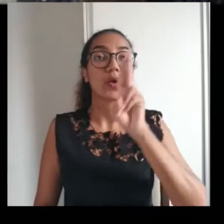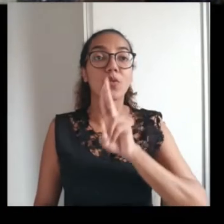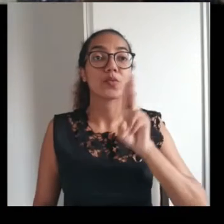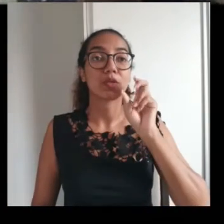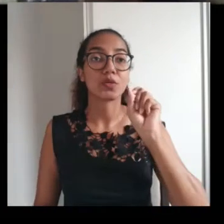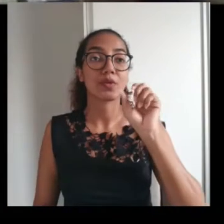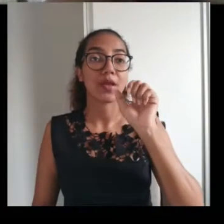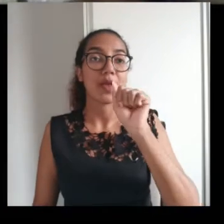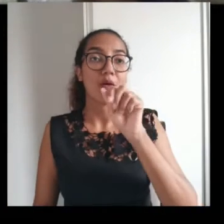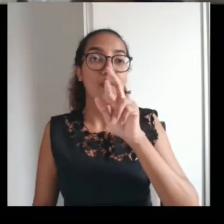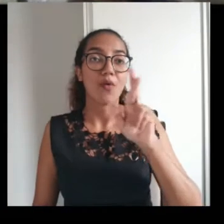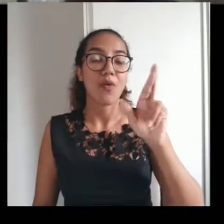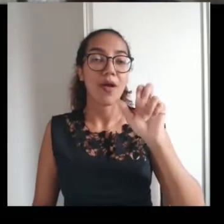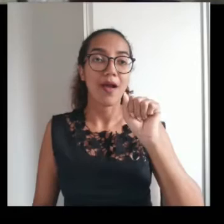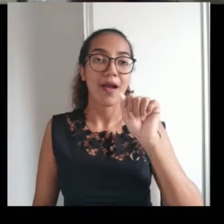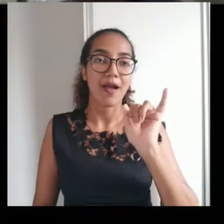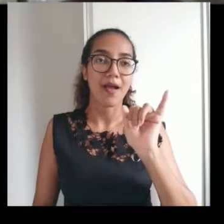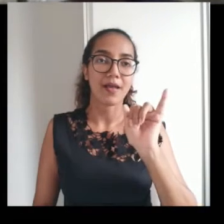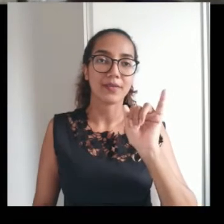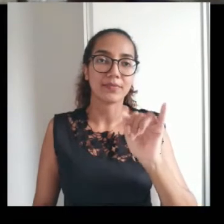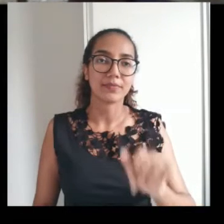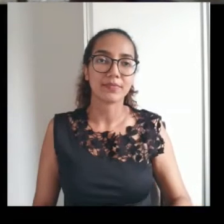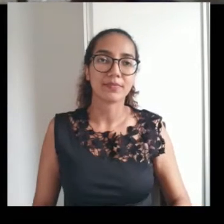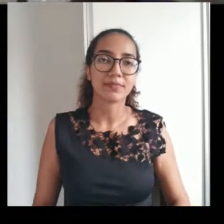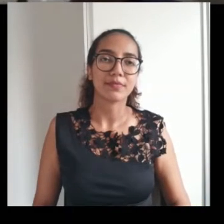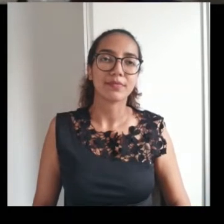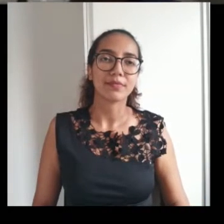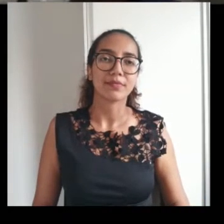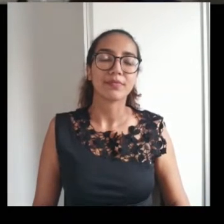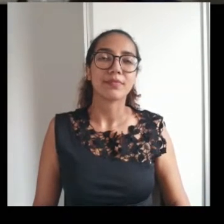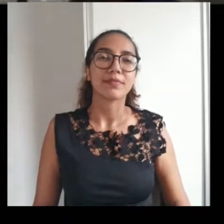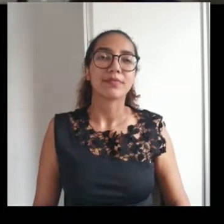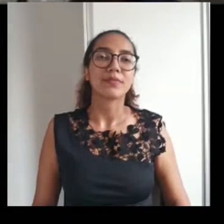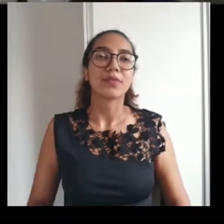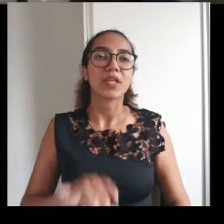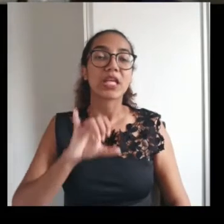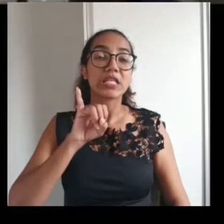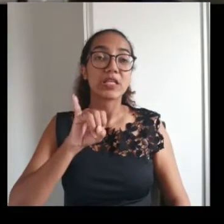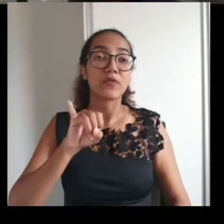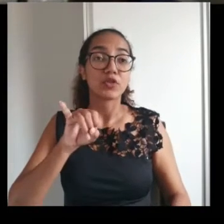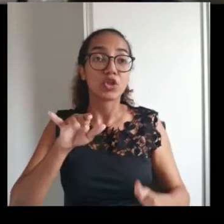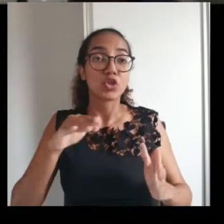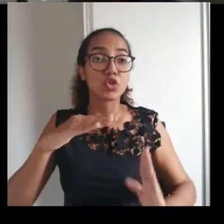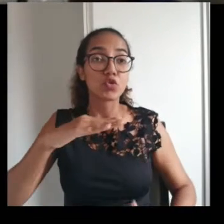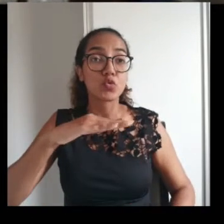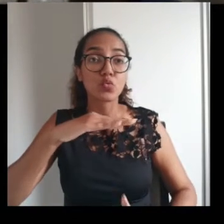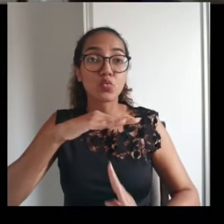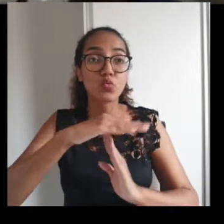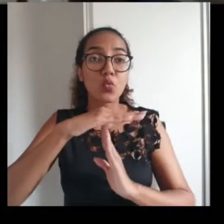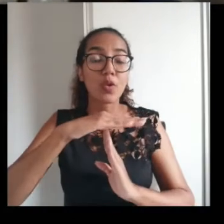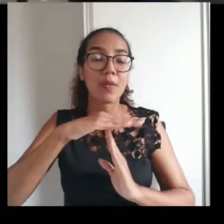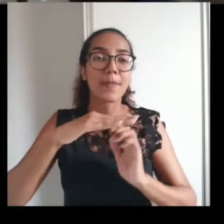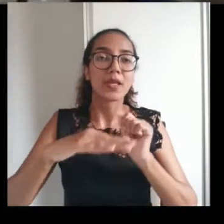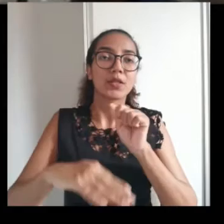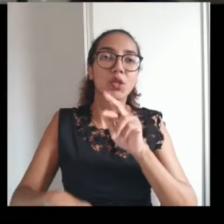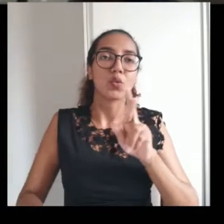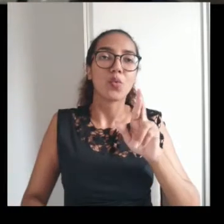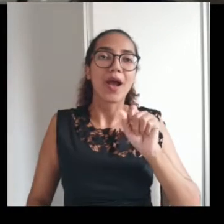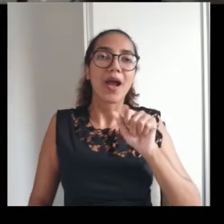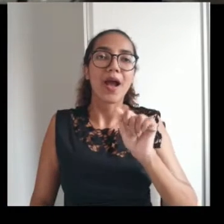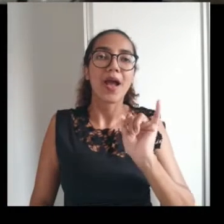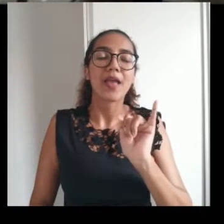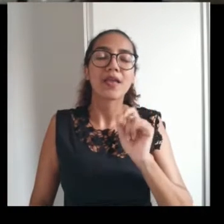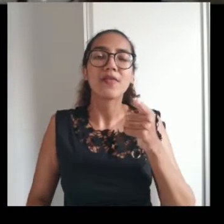Se você realmente chegou no limite desse array e você precisa cadastrar mais contas, né? Aí tem